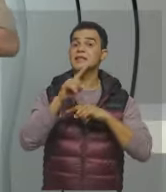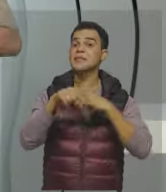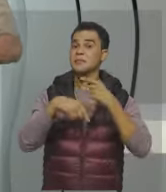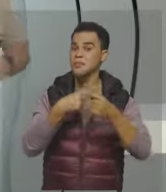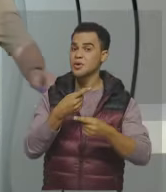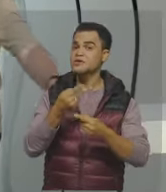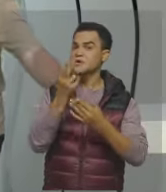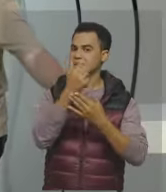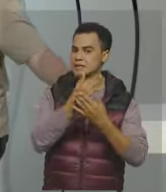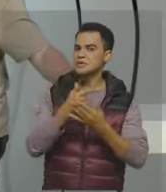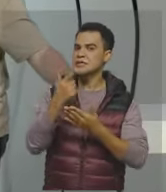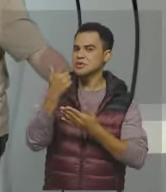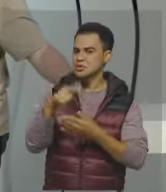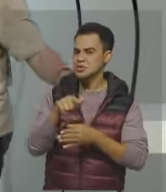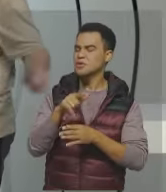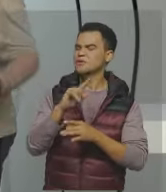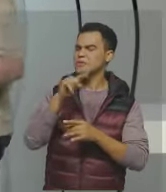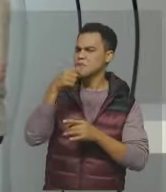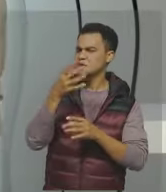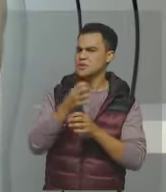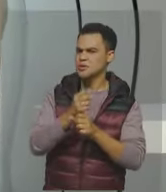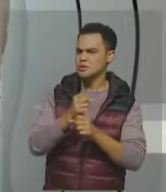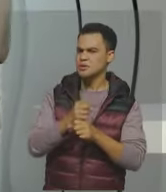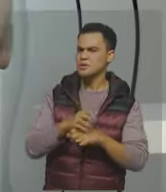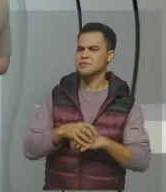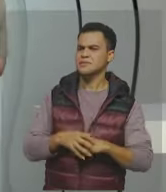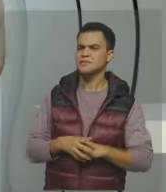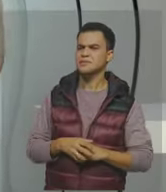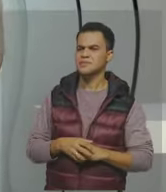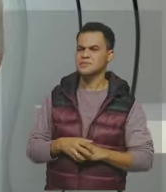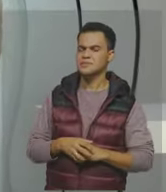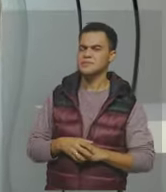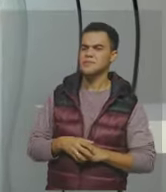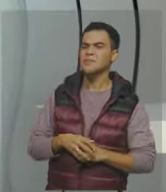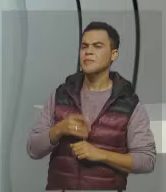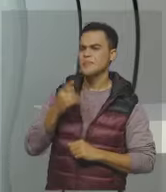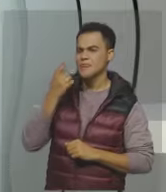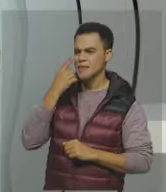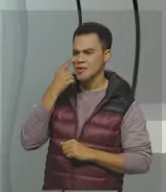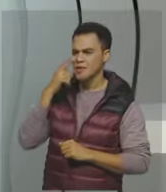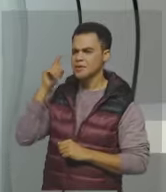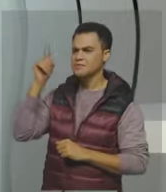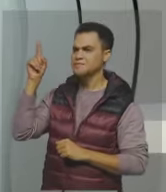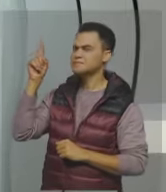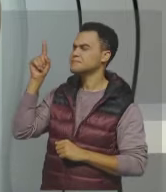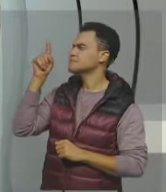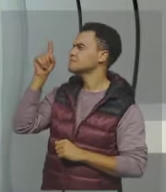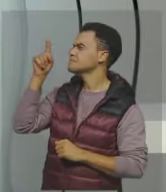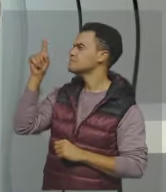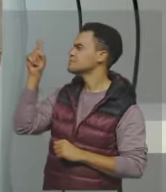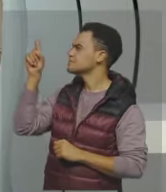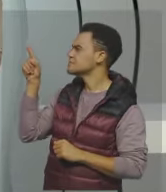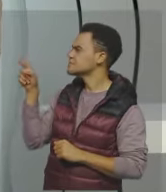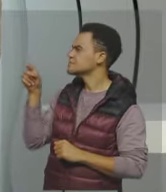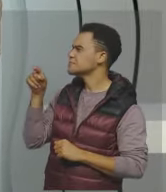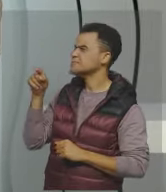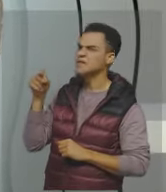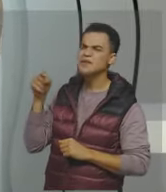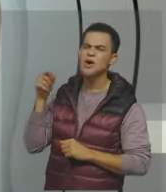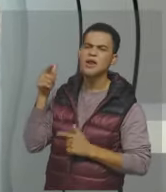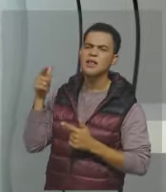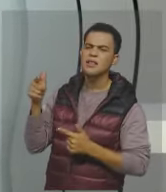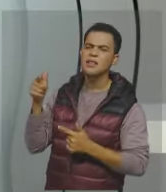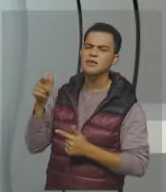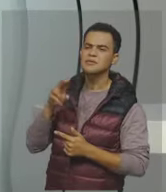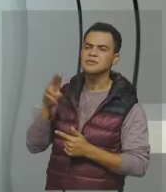os cálculos. Eu vou colocar esses aqui embaixo. Aqui, gente, se é série, como é que fica? Eu vou chamar de RA, RB,